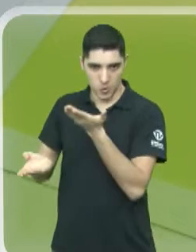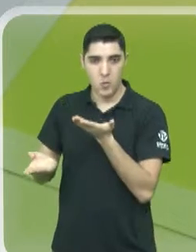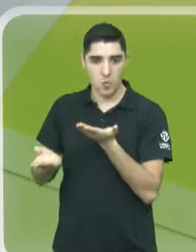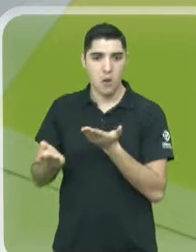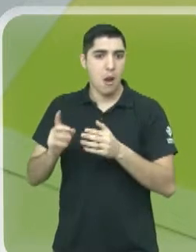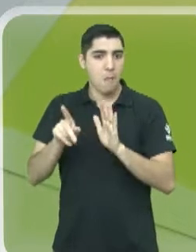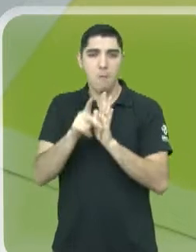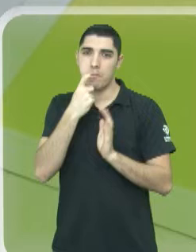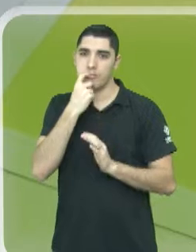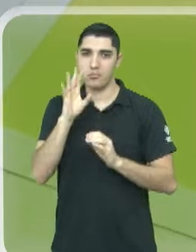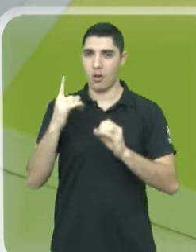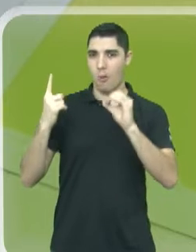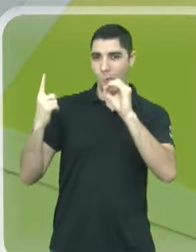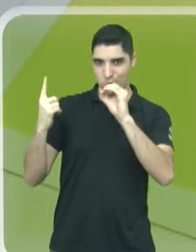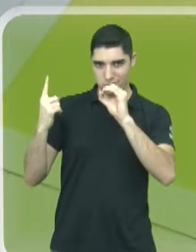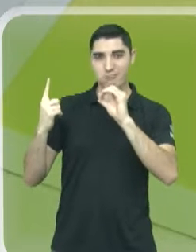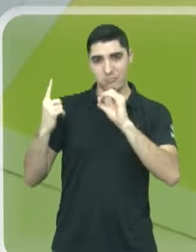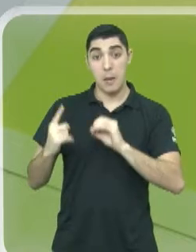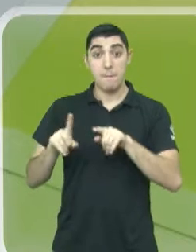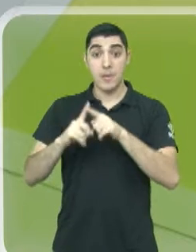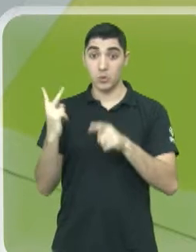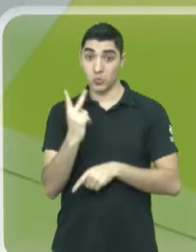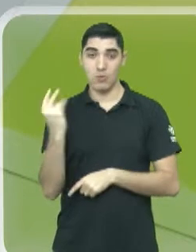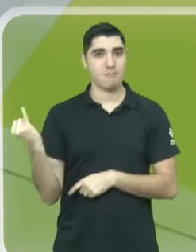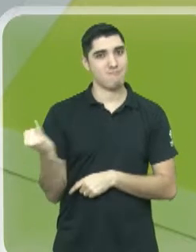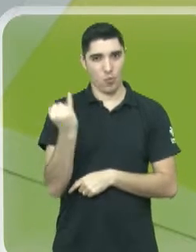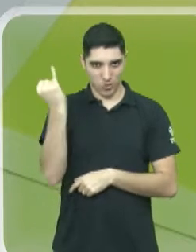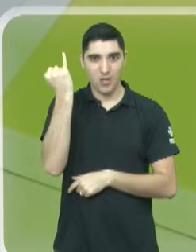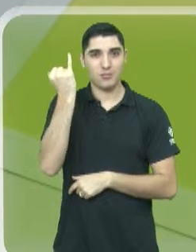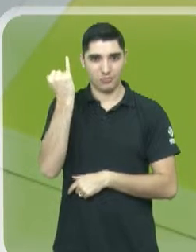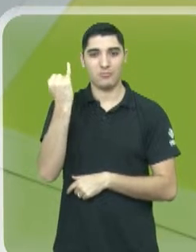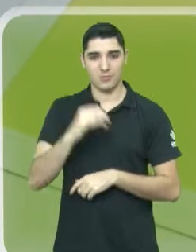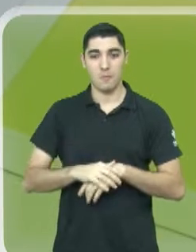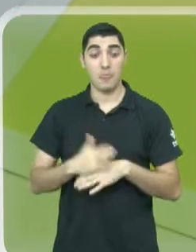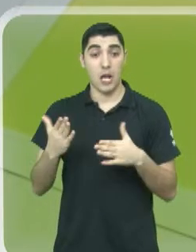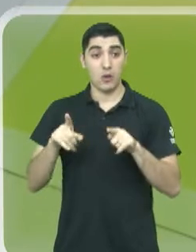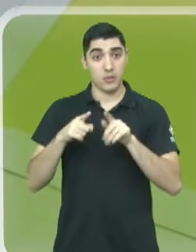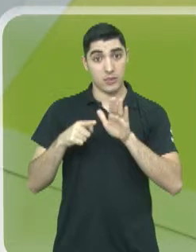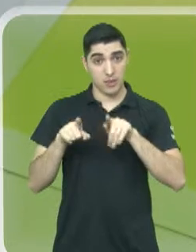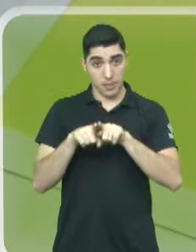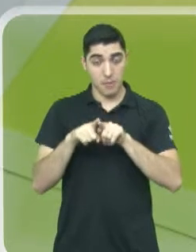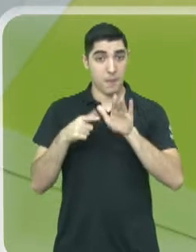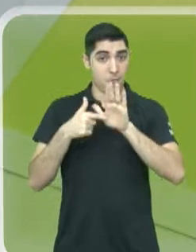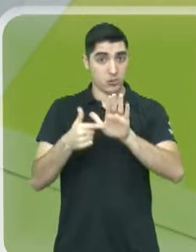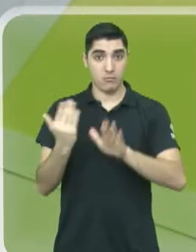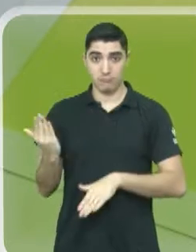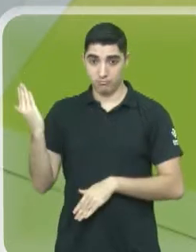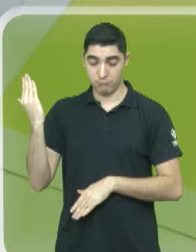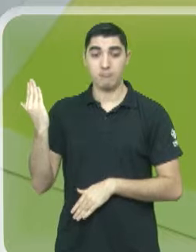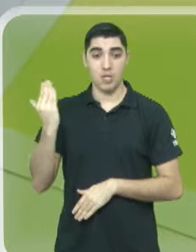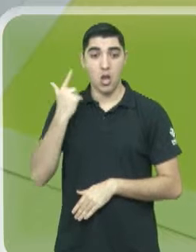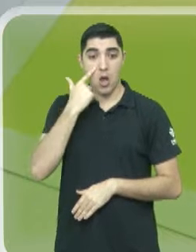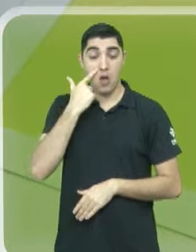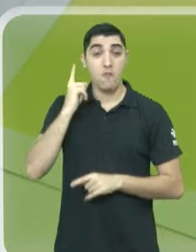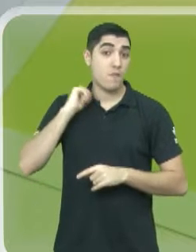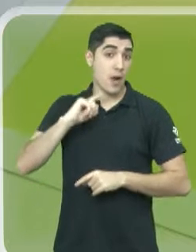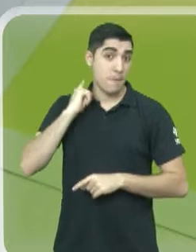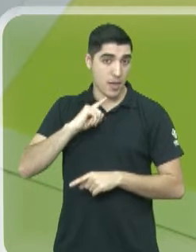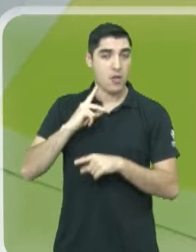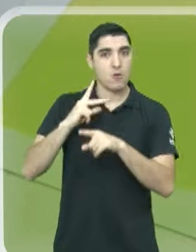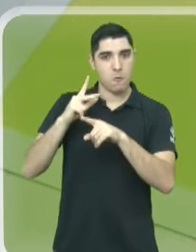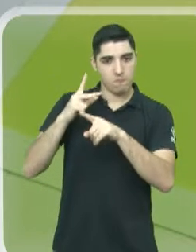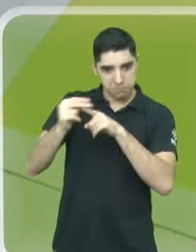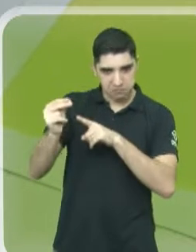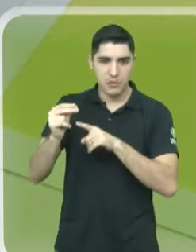magros, mas que importantes para as duas equipes. A gente vai ver a classificação agora, o Matheus vai colocar pra gente. a vitória do Flamengo colocou o Flamengo ali mais do que